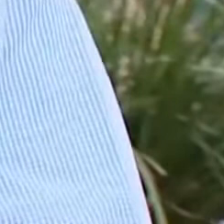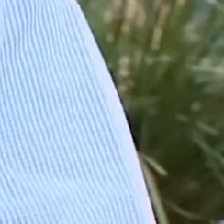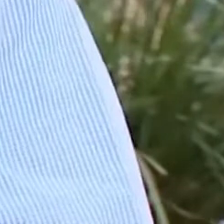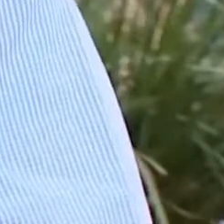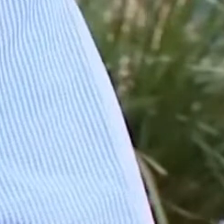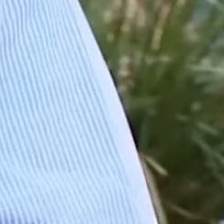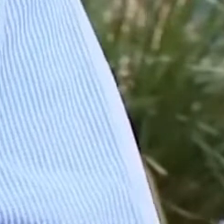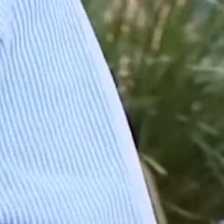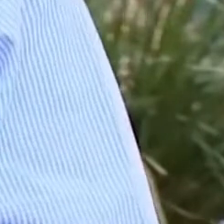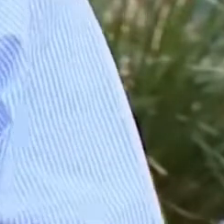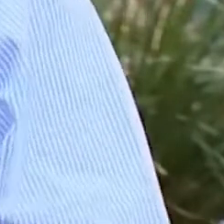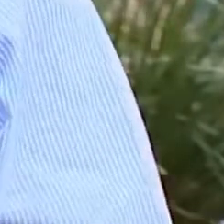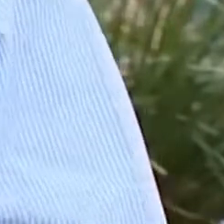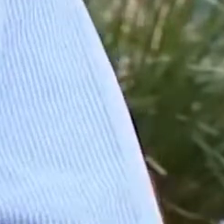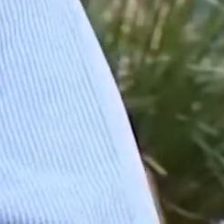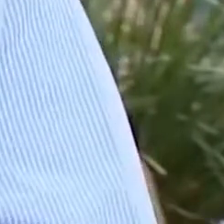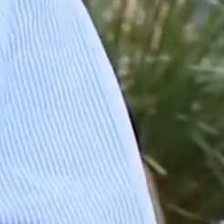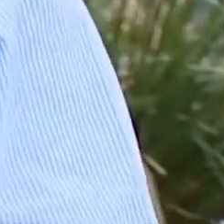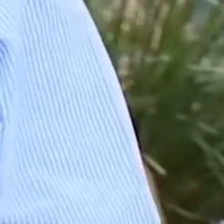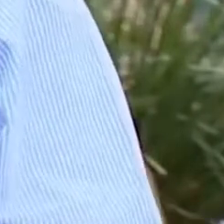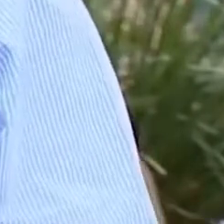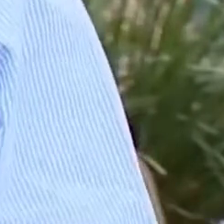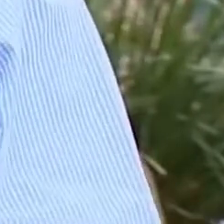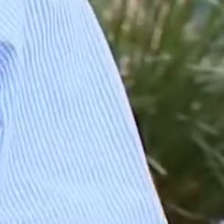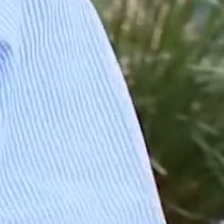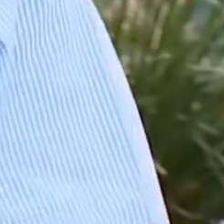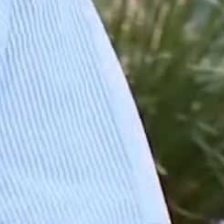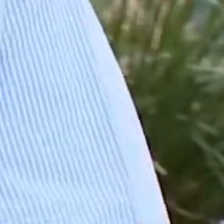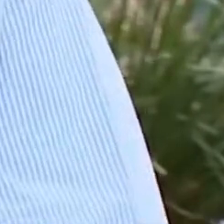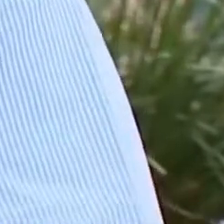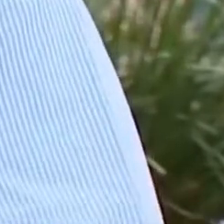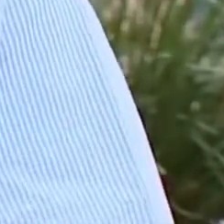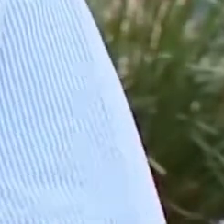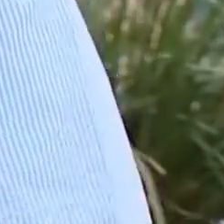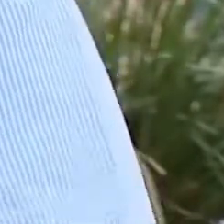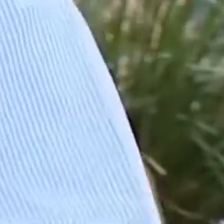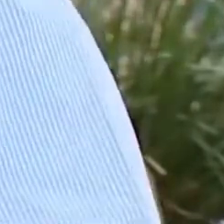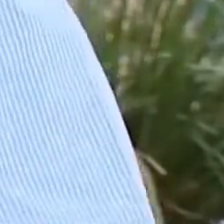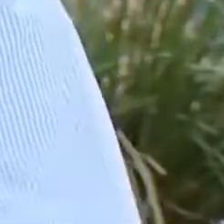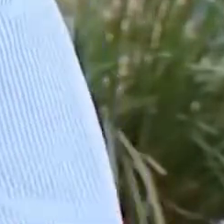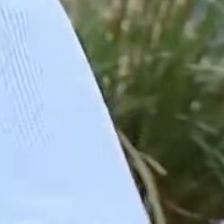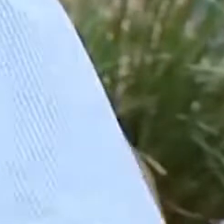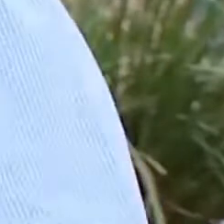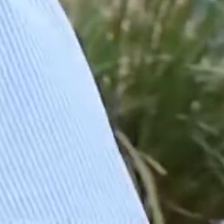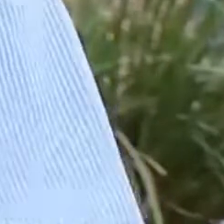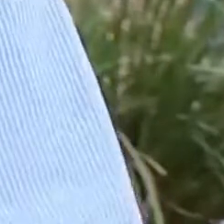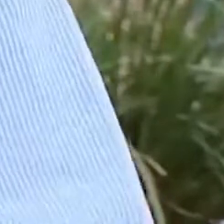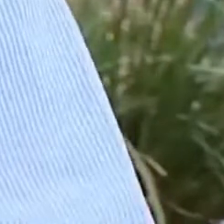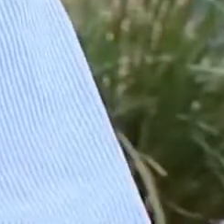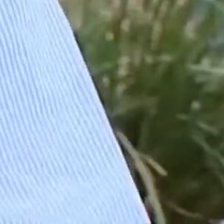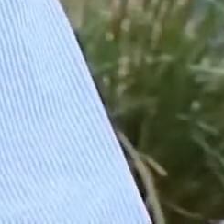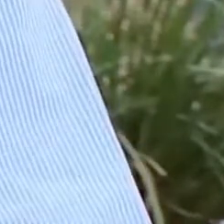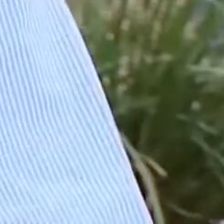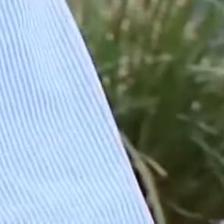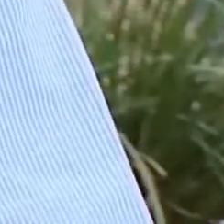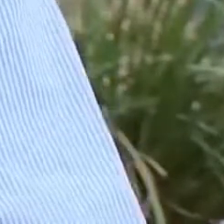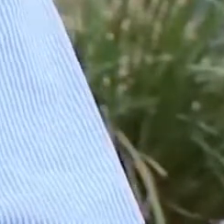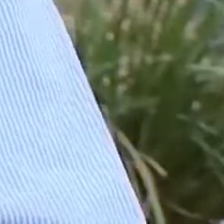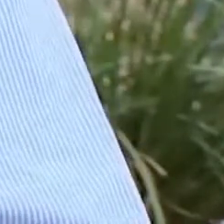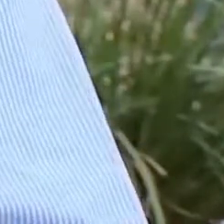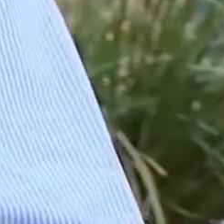300 crianças. E essas crianças normalmente vêm acompanhadas do pai, de um representante legal, de uma pessoa